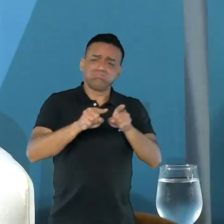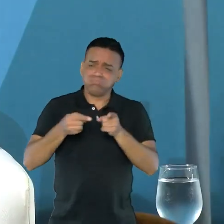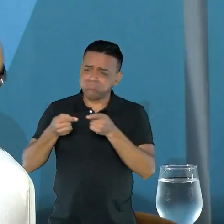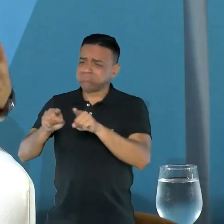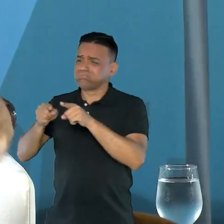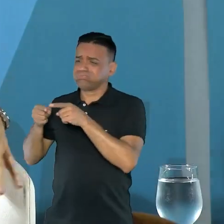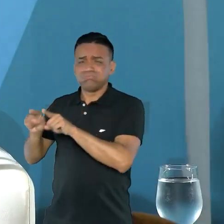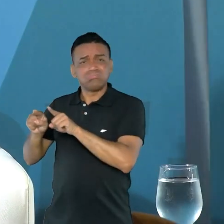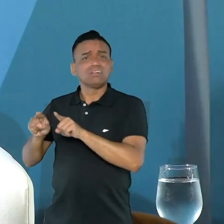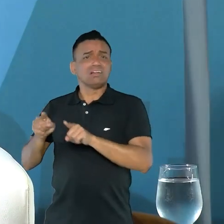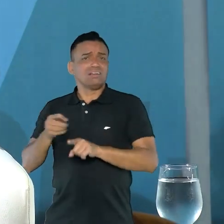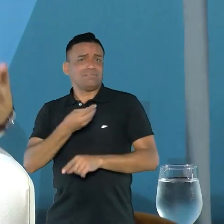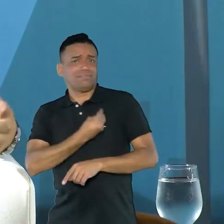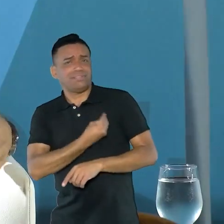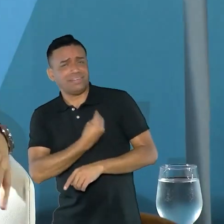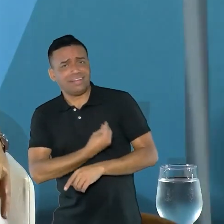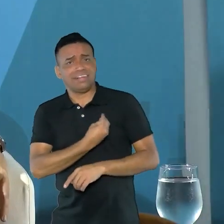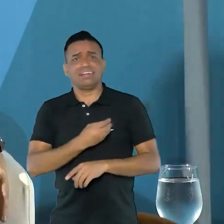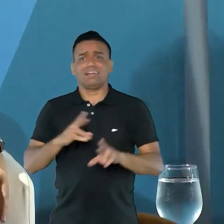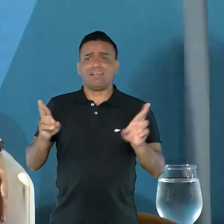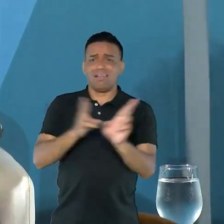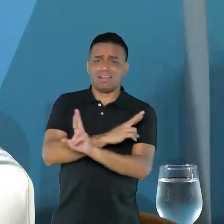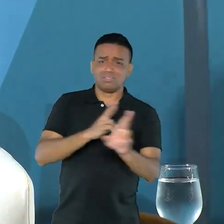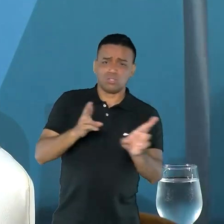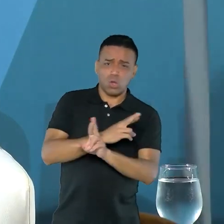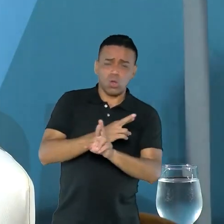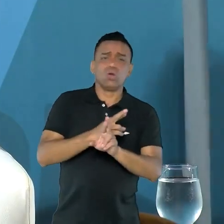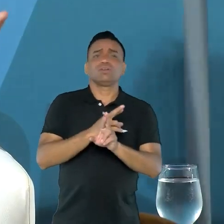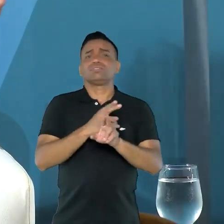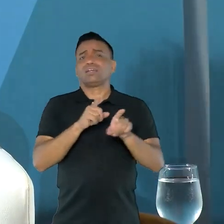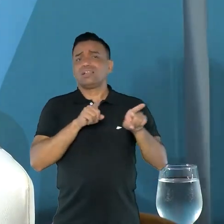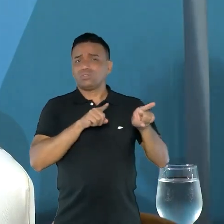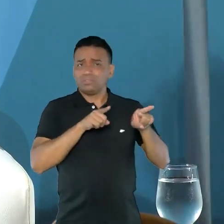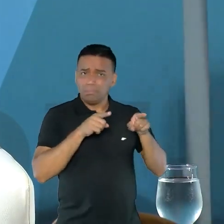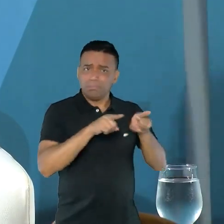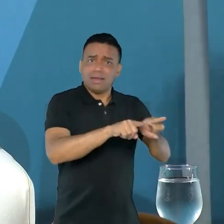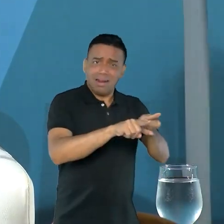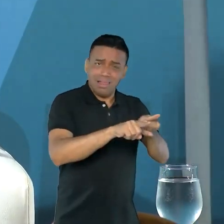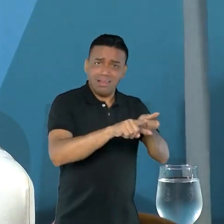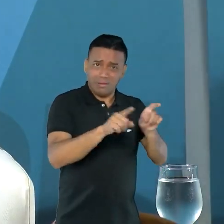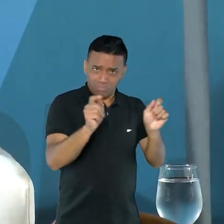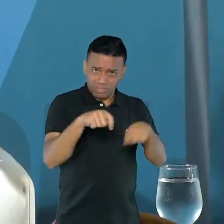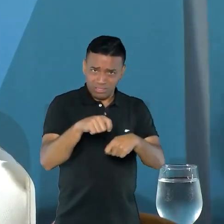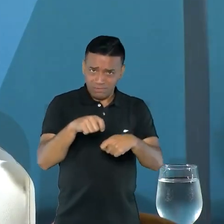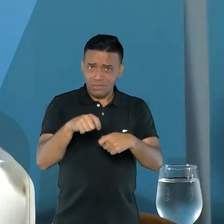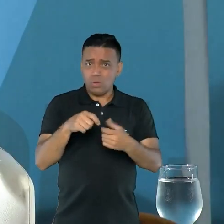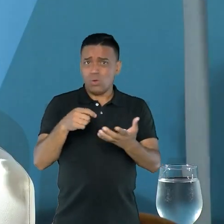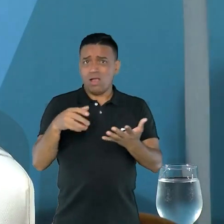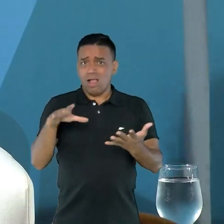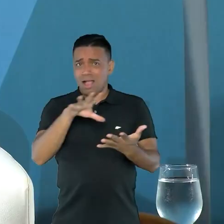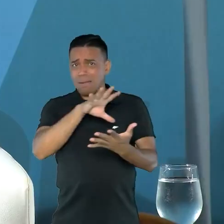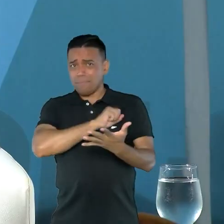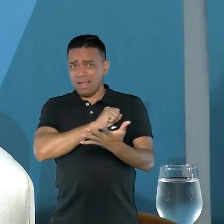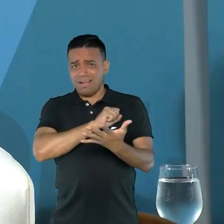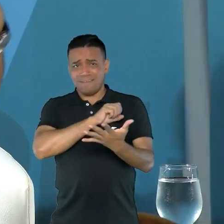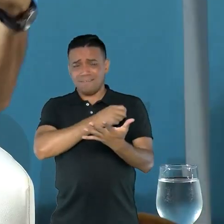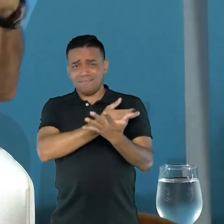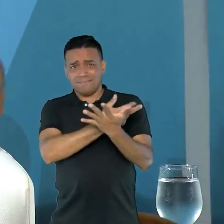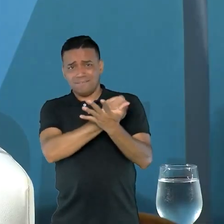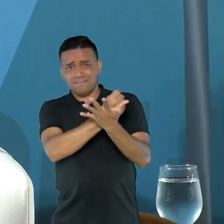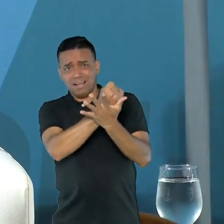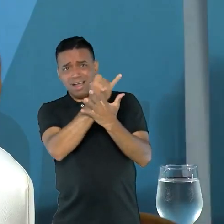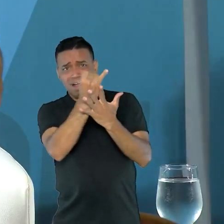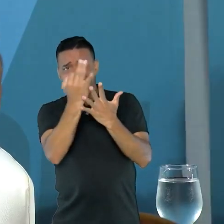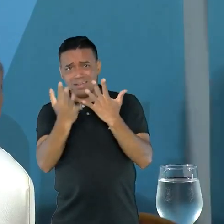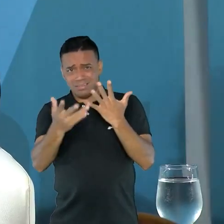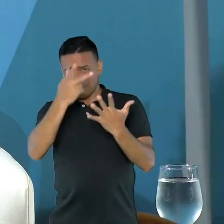as relações paralelas. É possível amar mais de uma pessoa ao mesmo tempo? Eu sei que ao